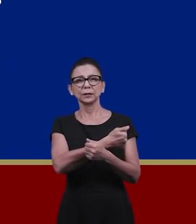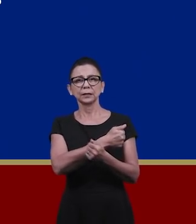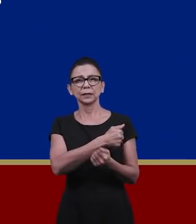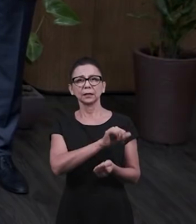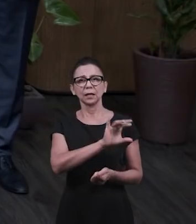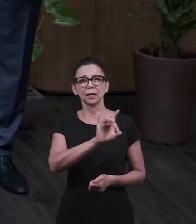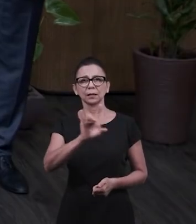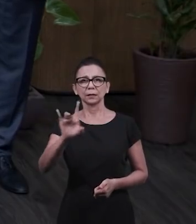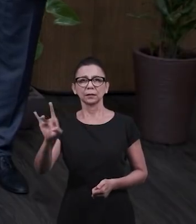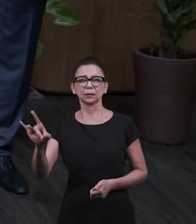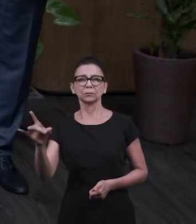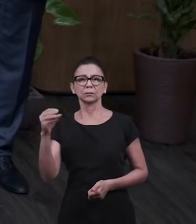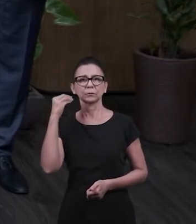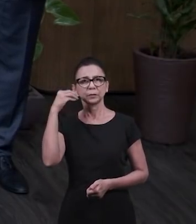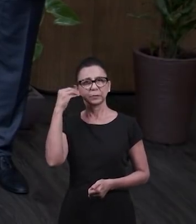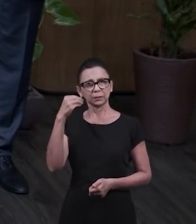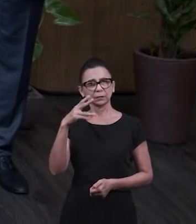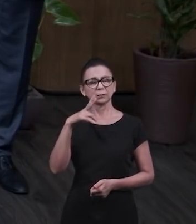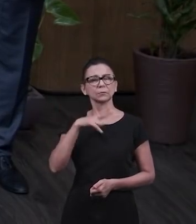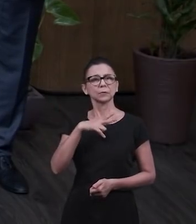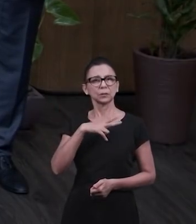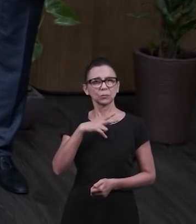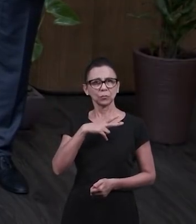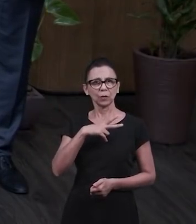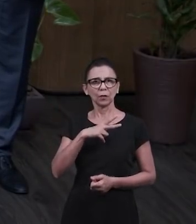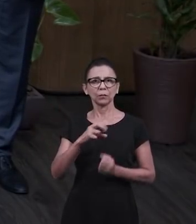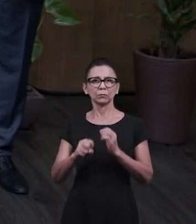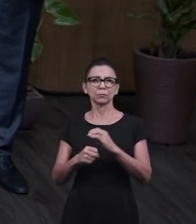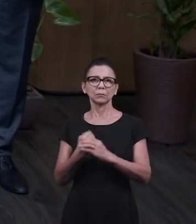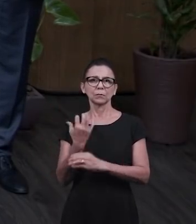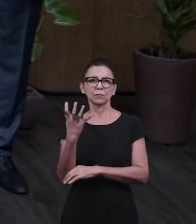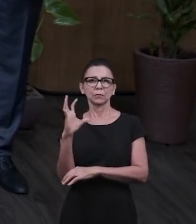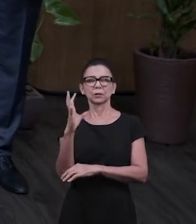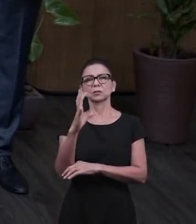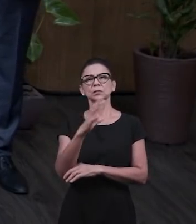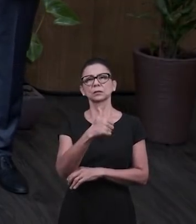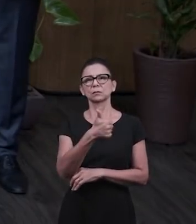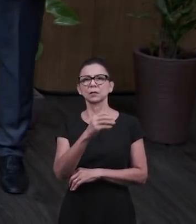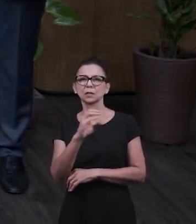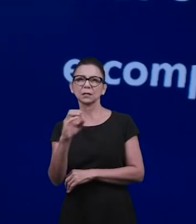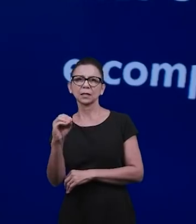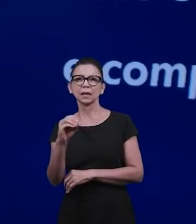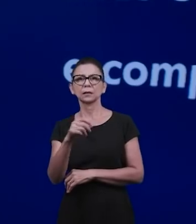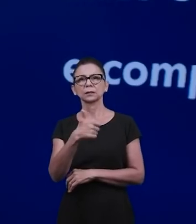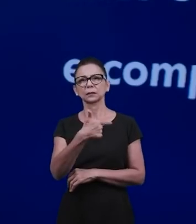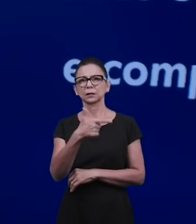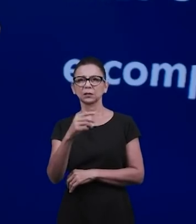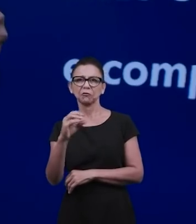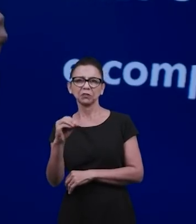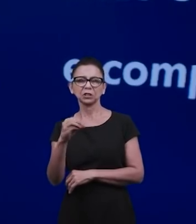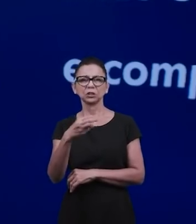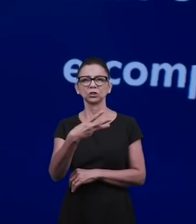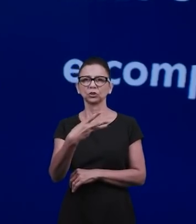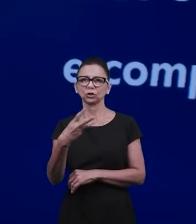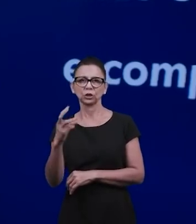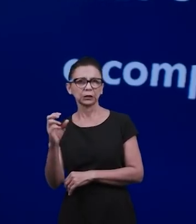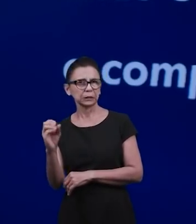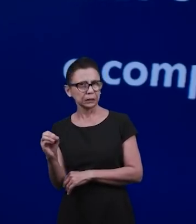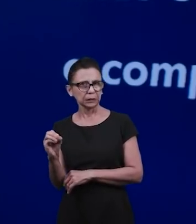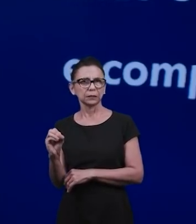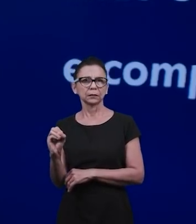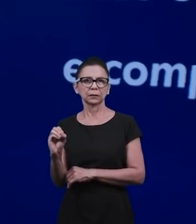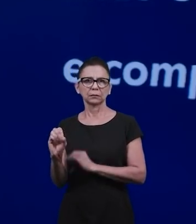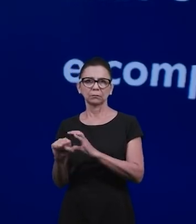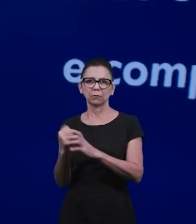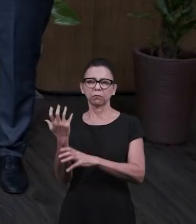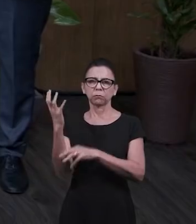Deus. Aquele cujo coração é a boa terra é sempre grato